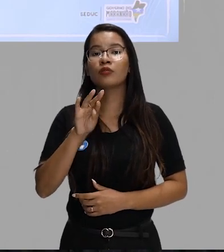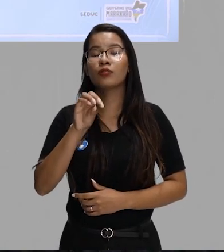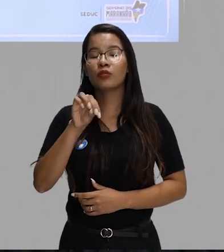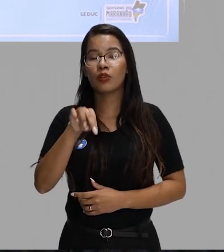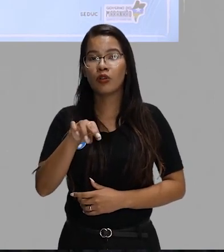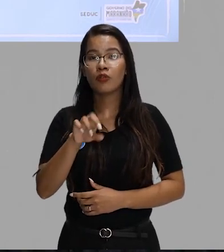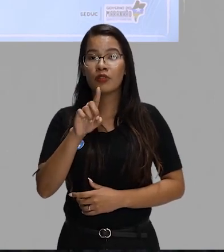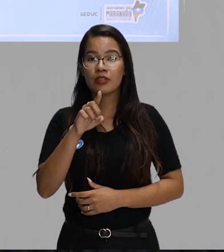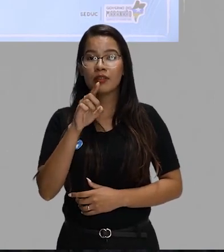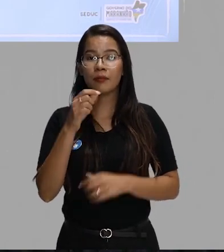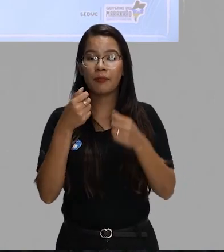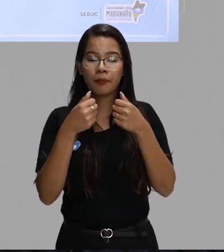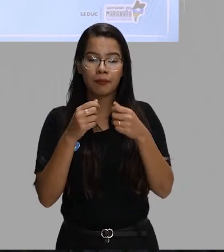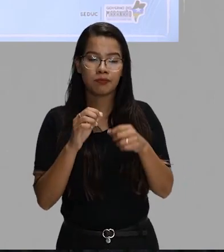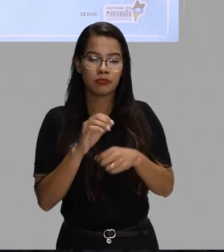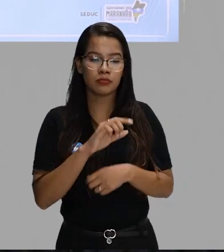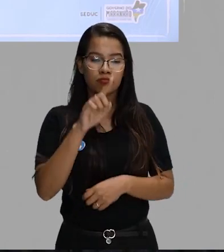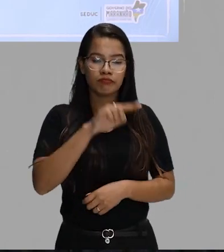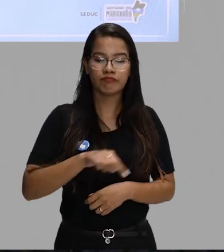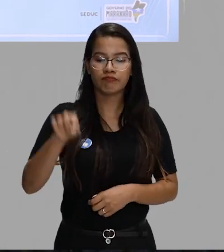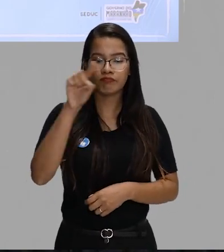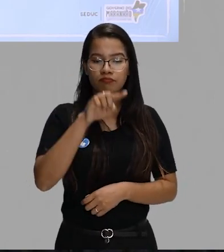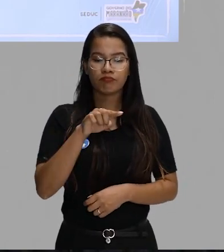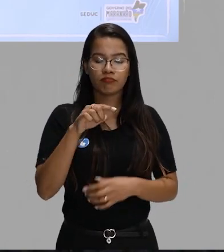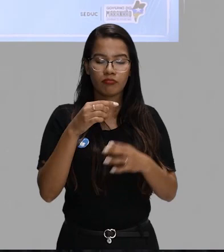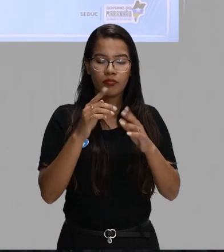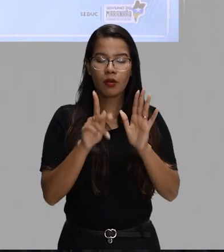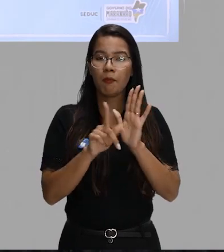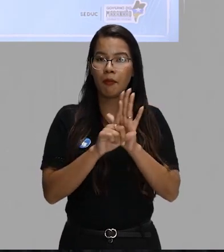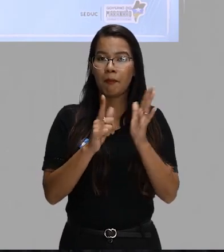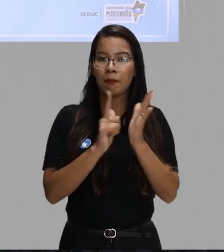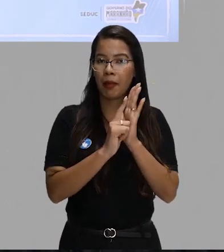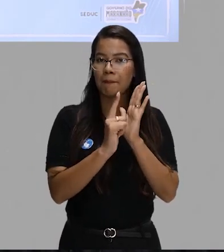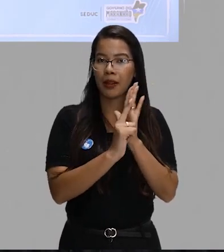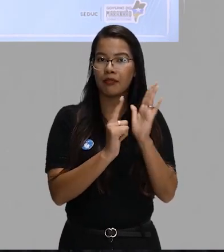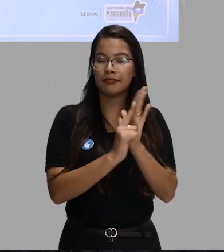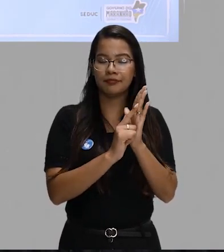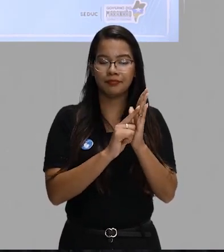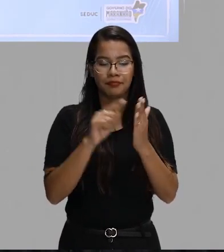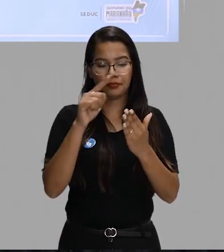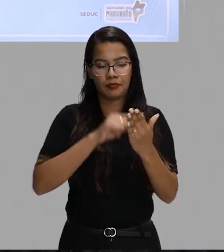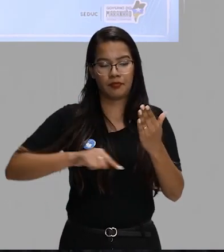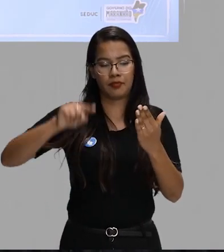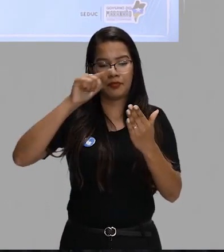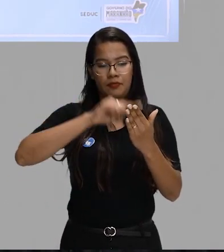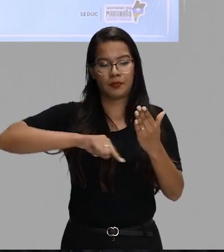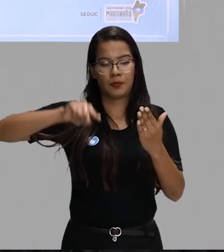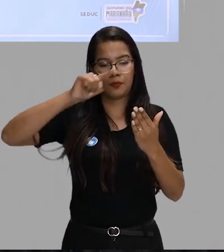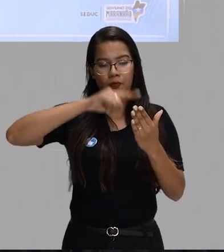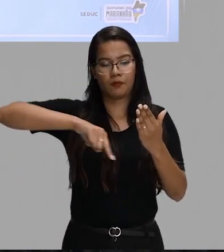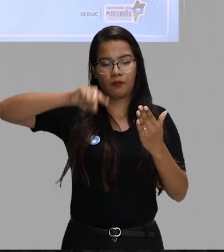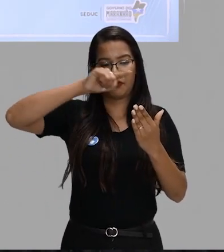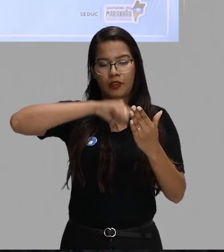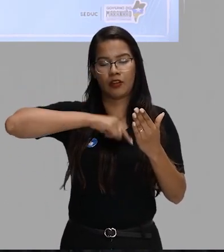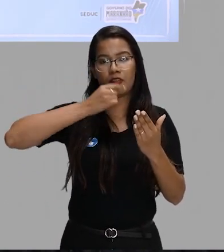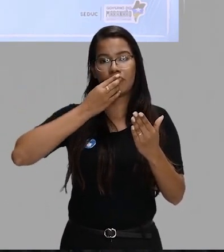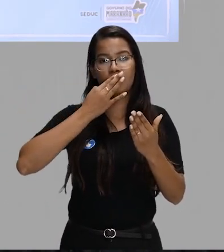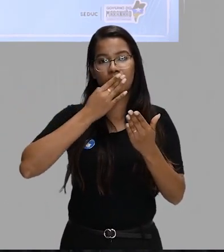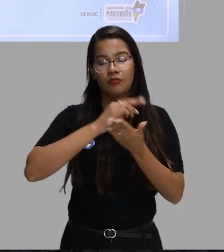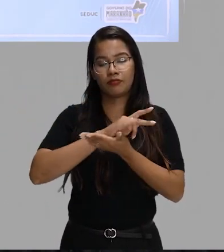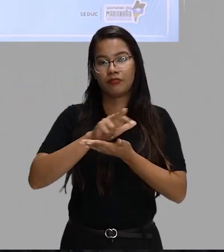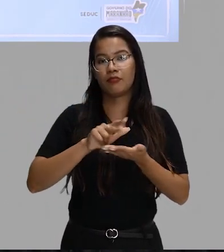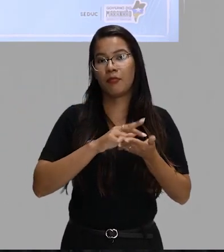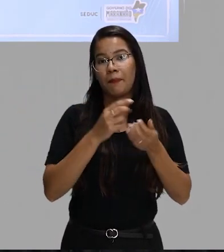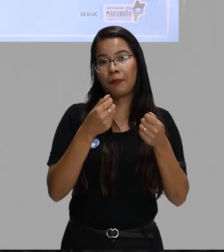pintar no formato de disco várias cores, né? Pode ser as 7 cores do arco-íris, né, o vermelho, o alaranjado,